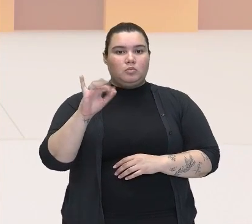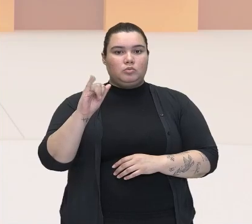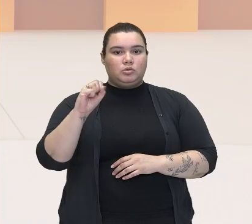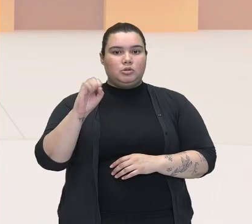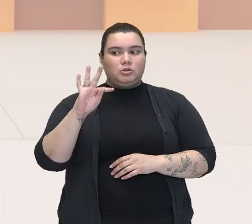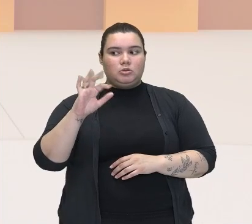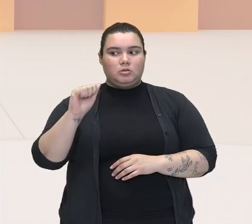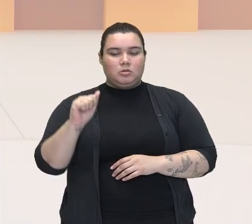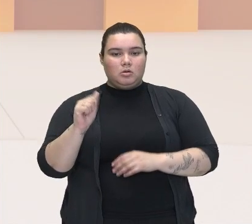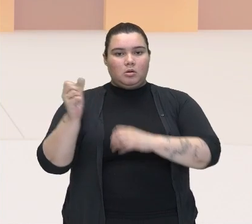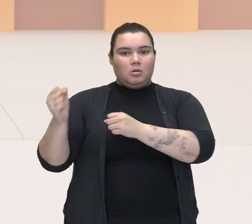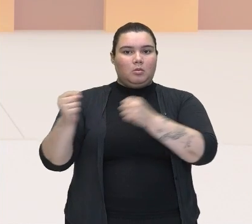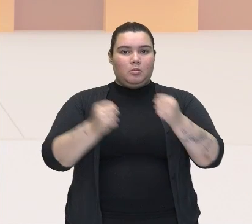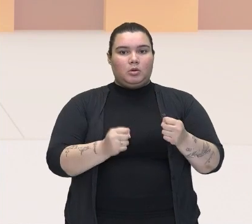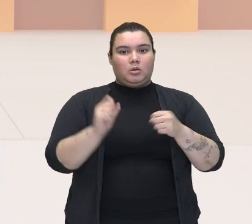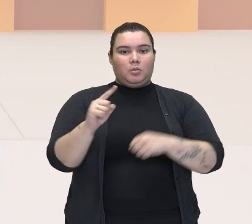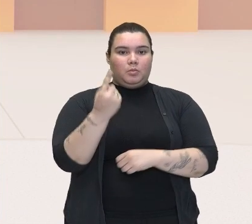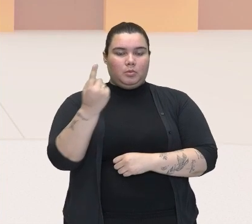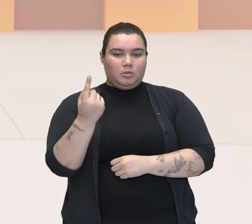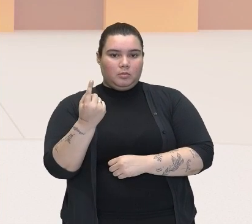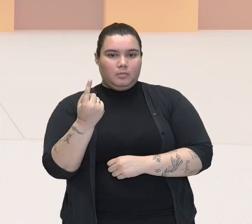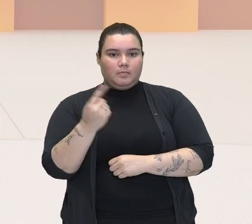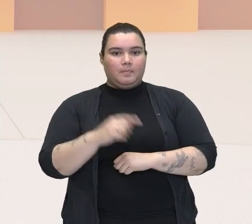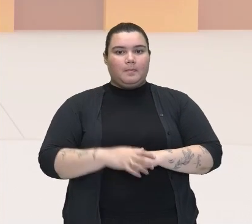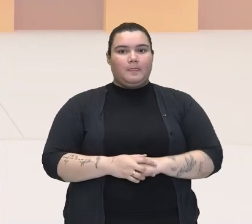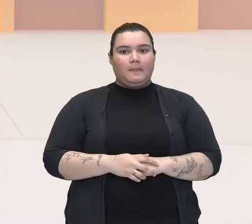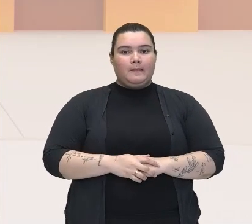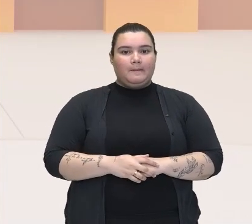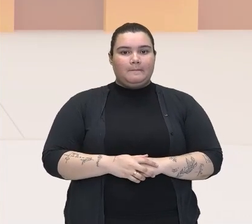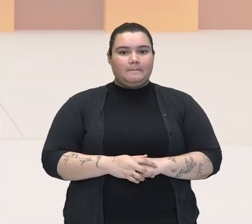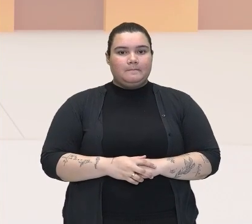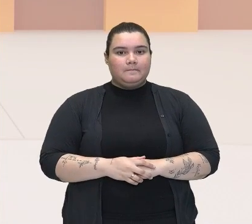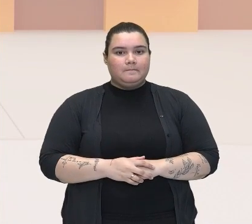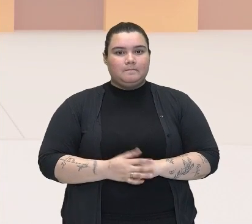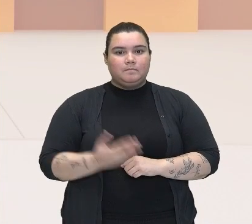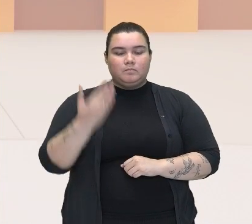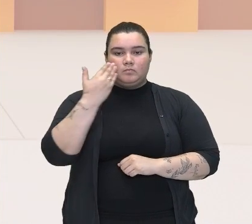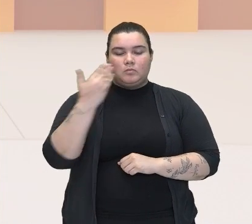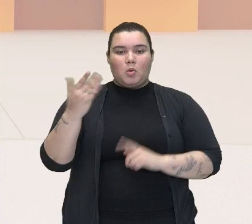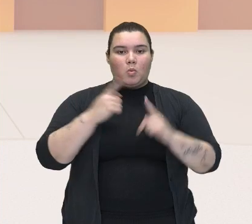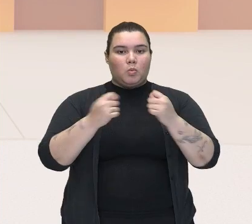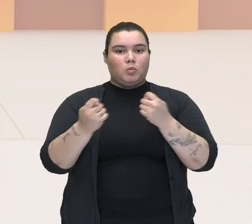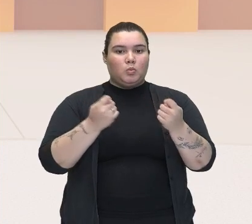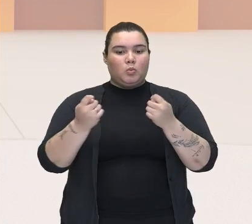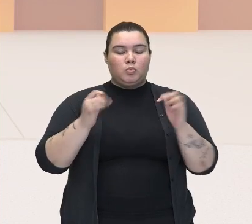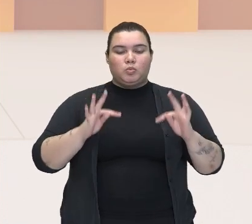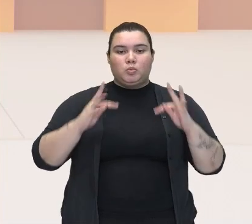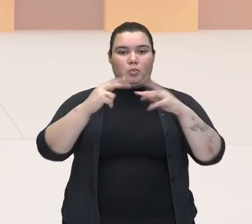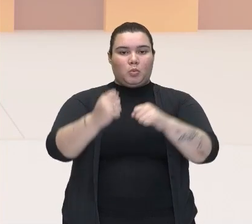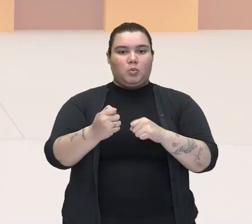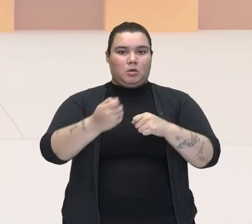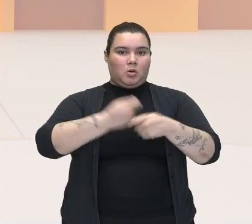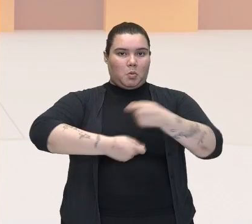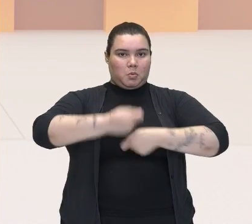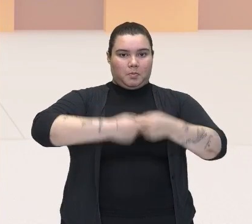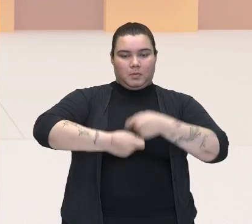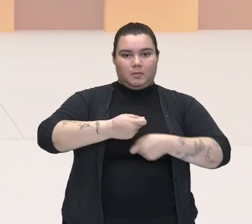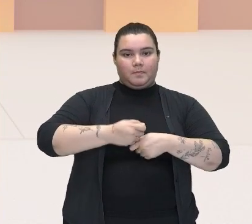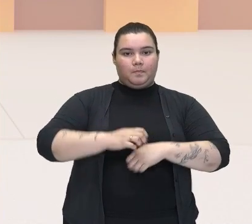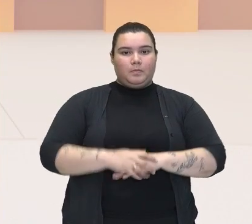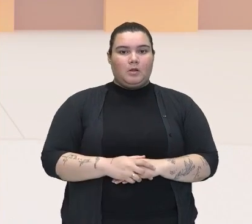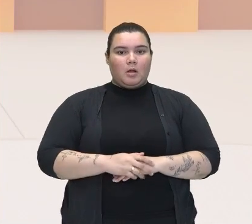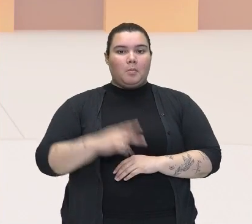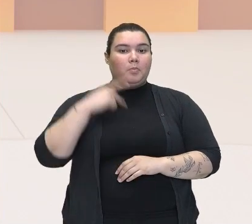absolutista. O mercantilismo, controle absoluto da economia. Então, o Estado controlava a economia. Na